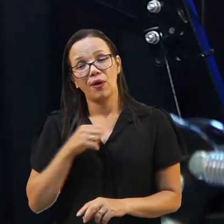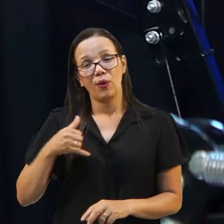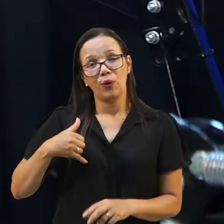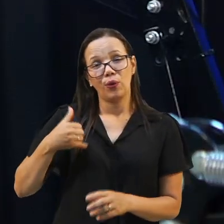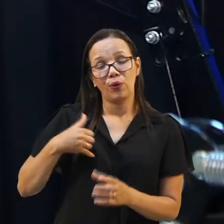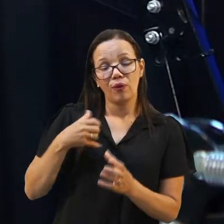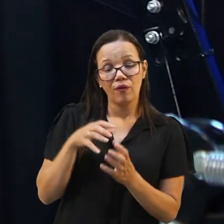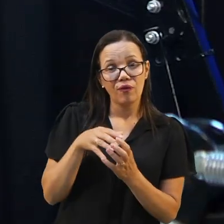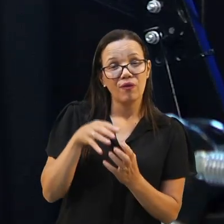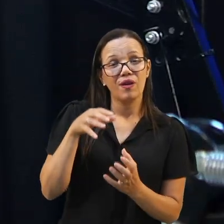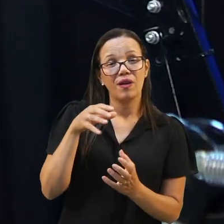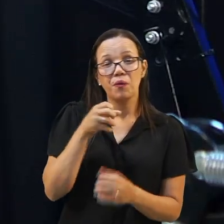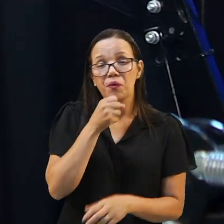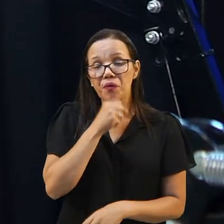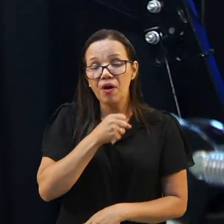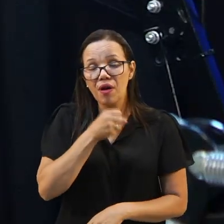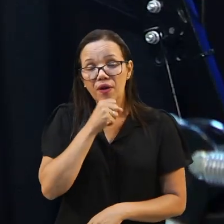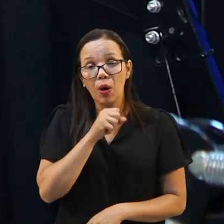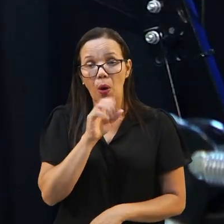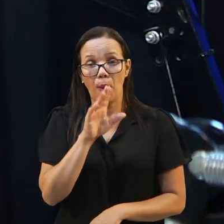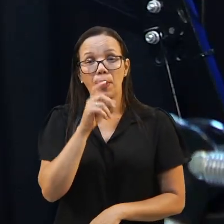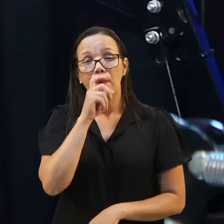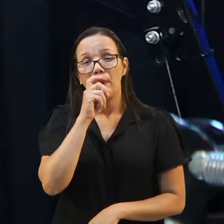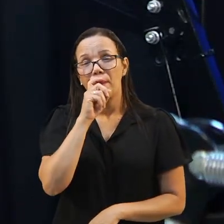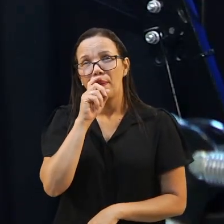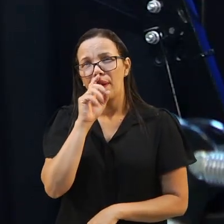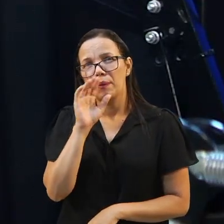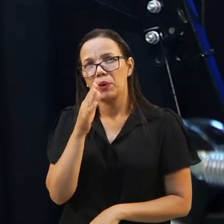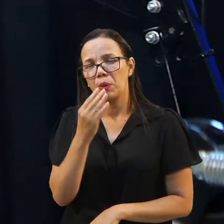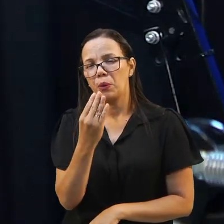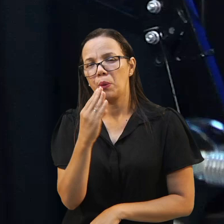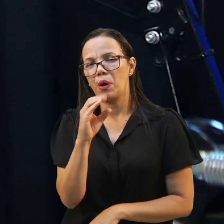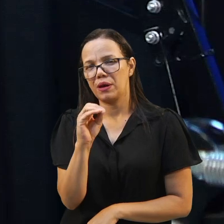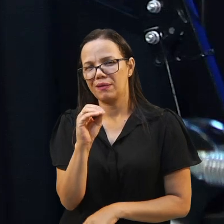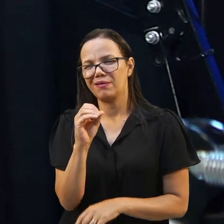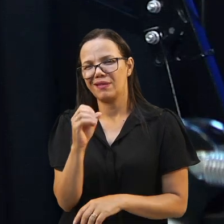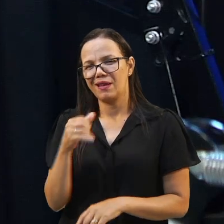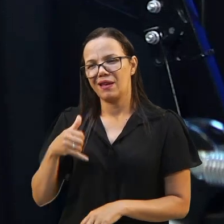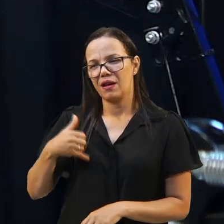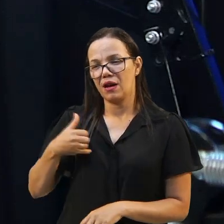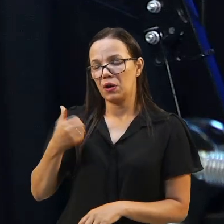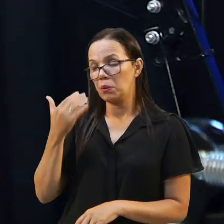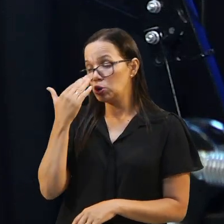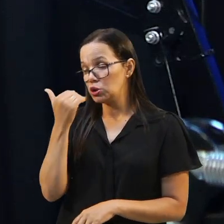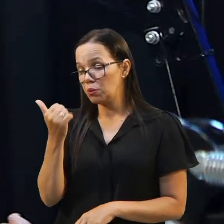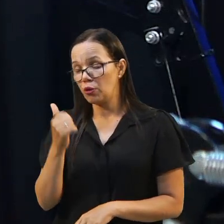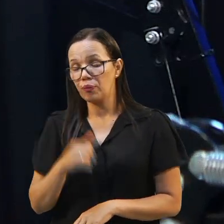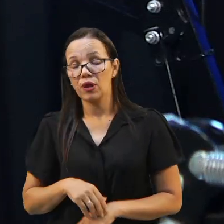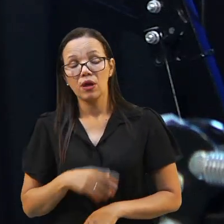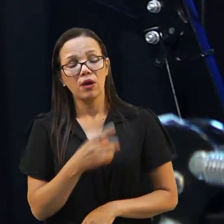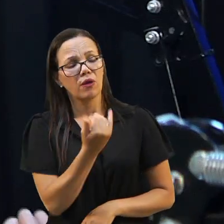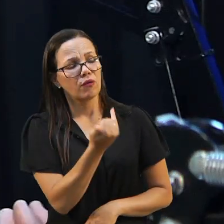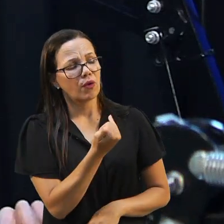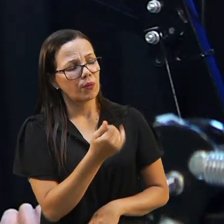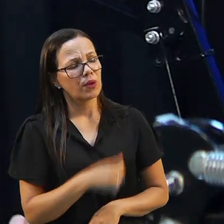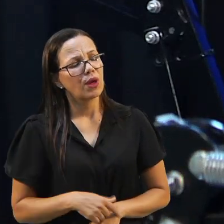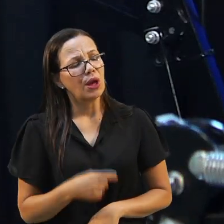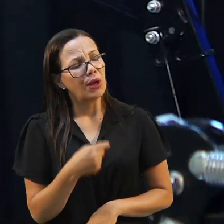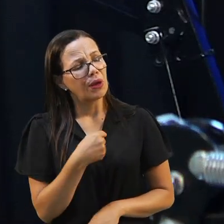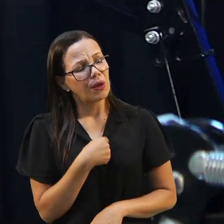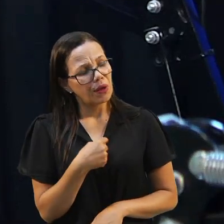envelhecendo, né? Quando meu pai fez 40 anos, ele me chamou e falou que